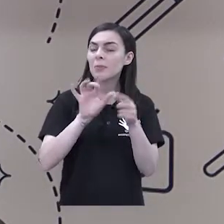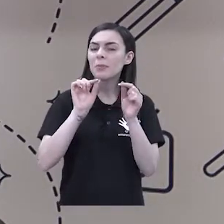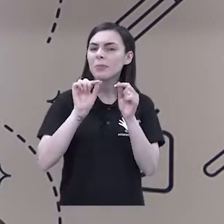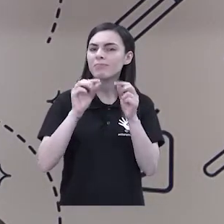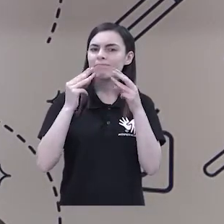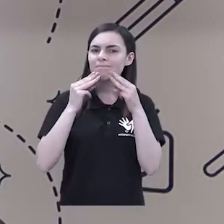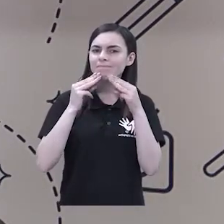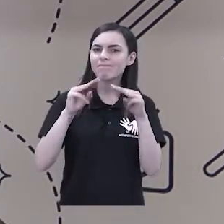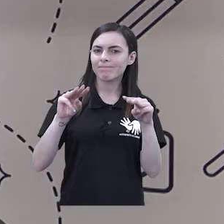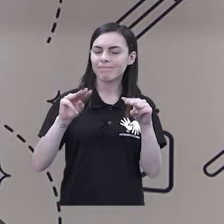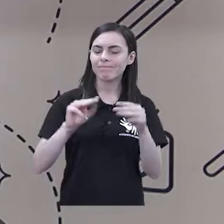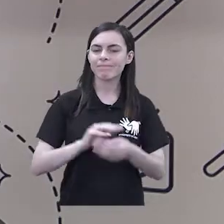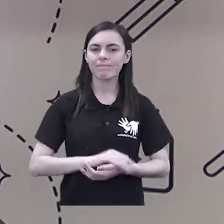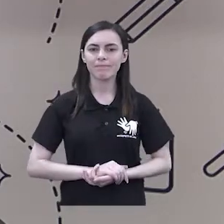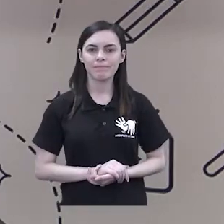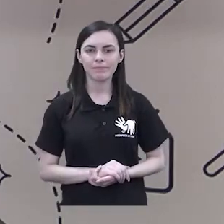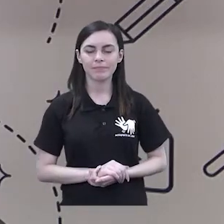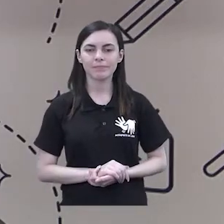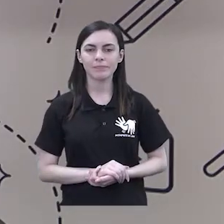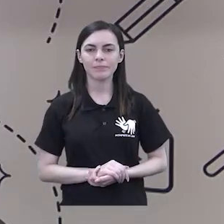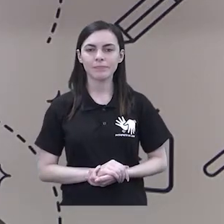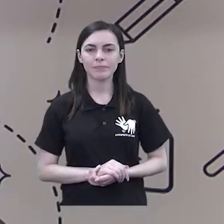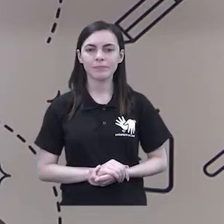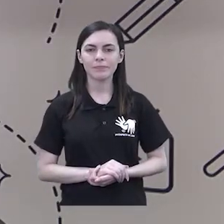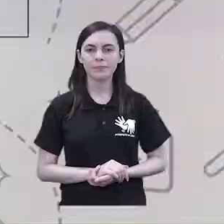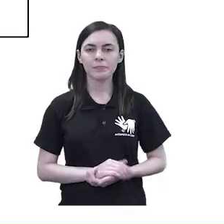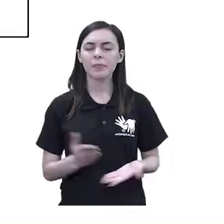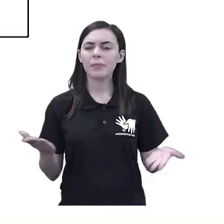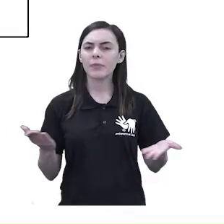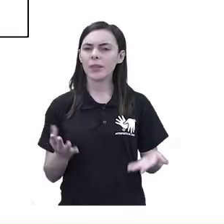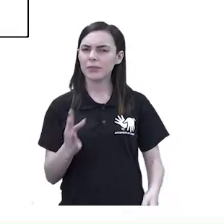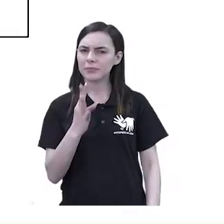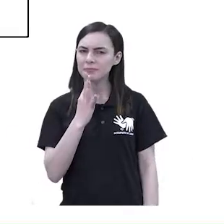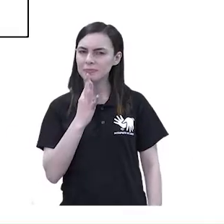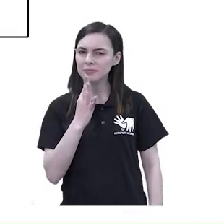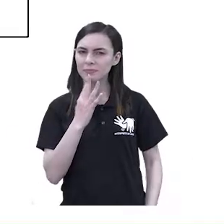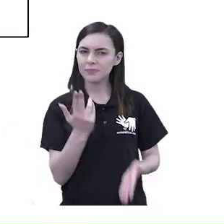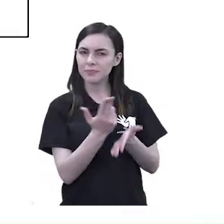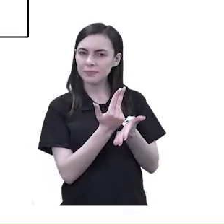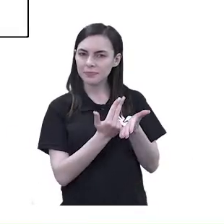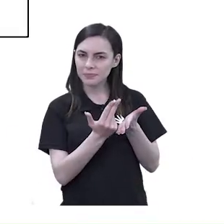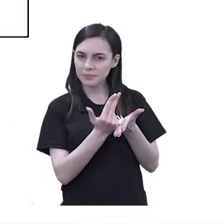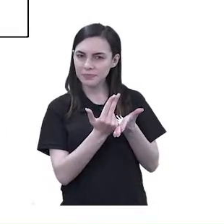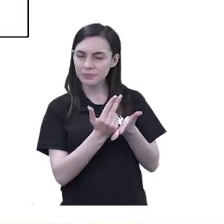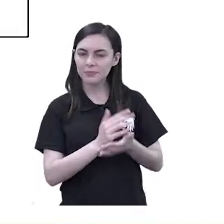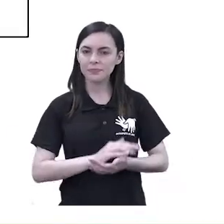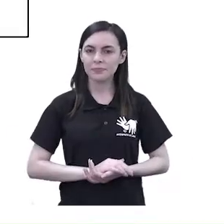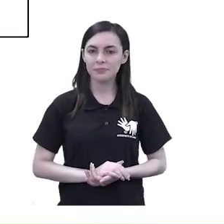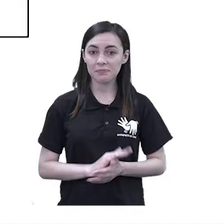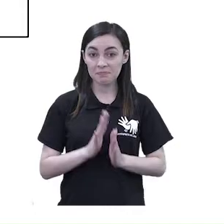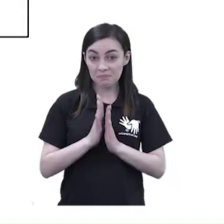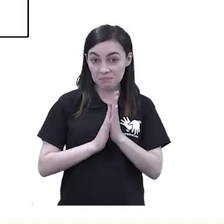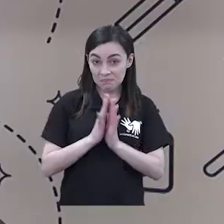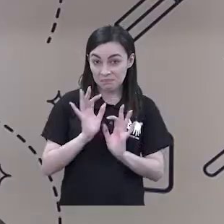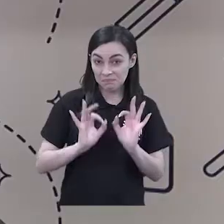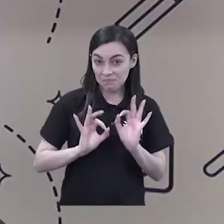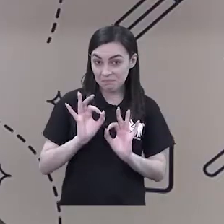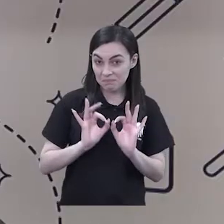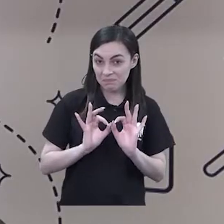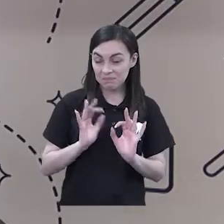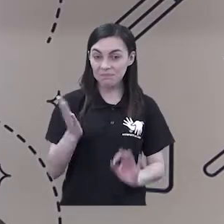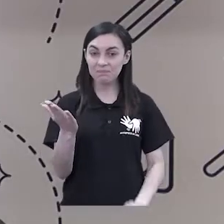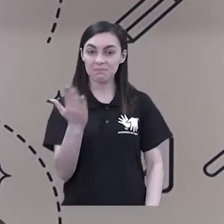também uma mensagem. Vamos então conhecer um pouquinho dessas ilustrações?